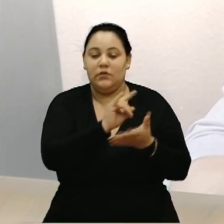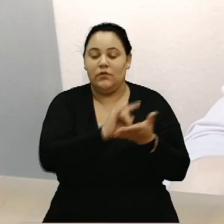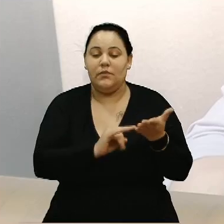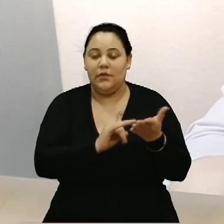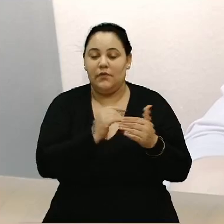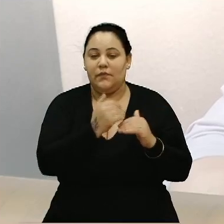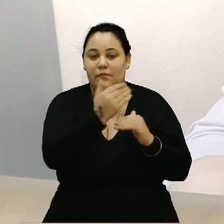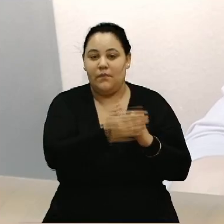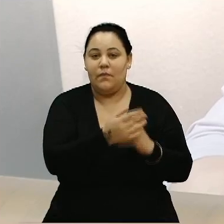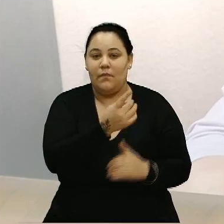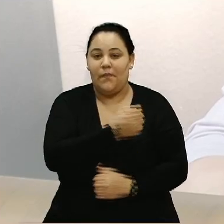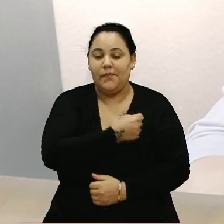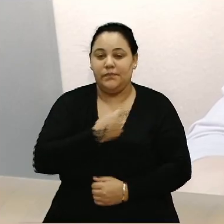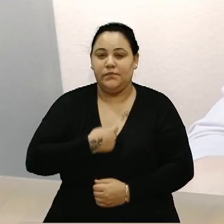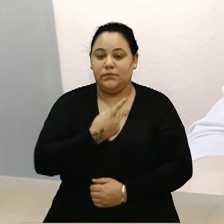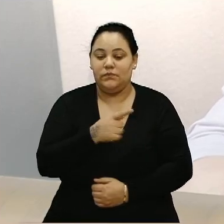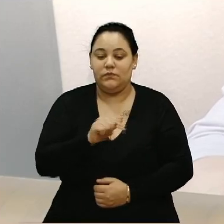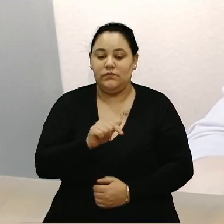número